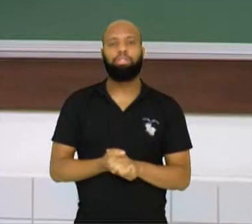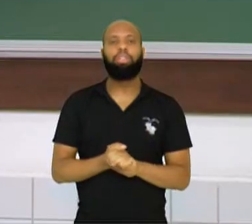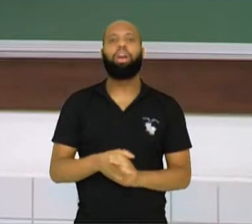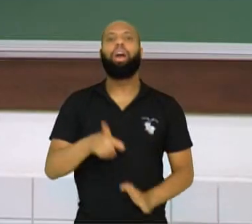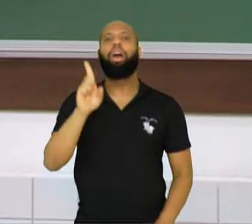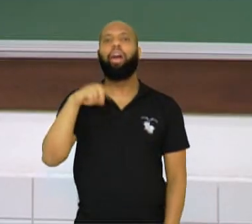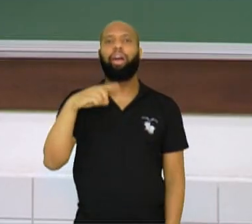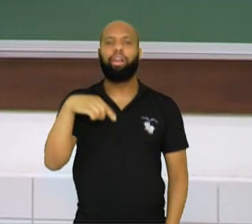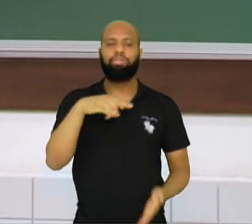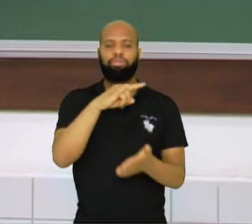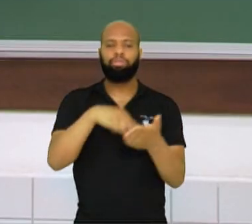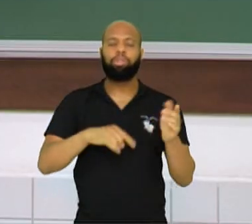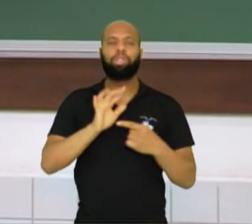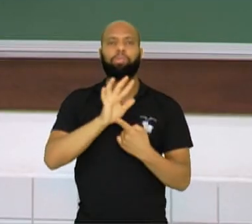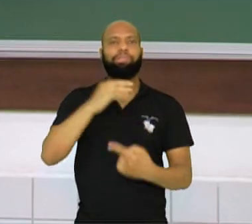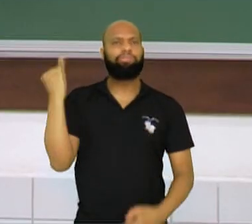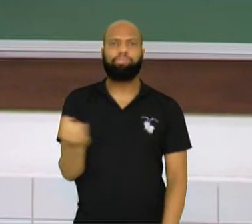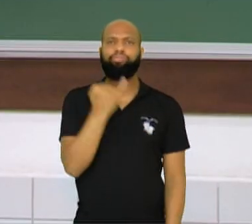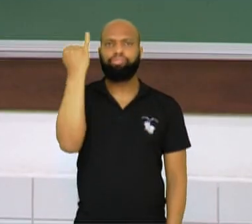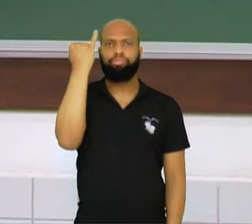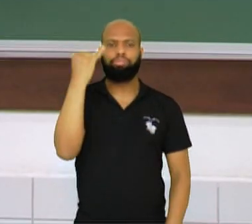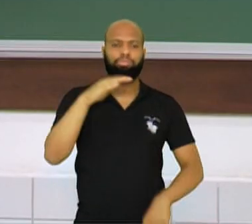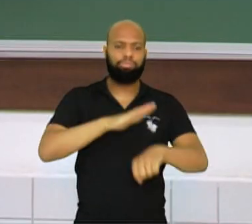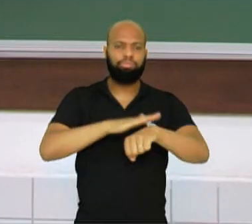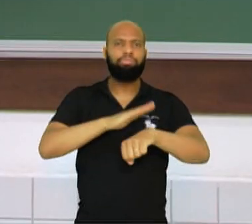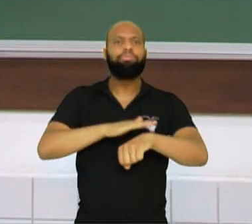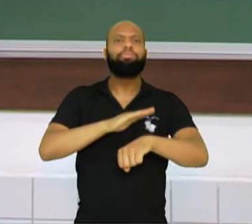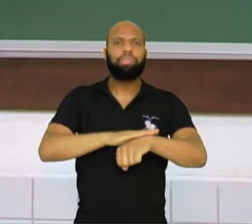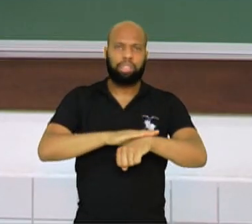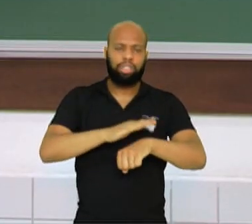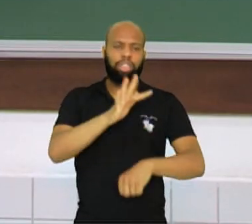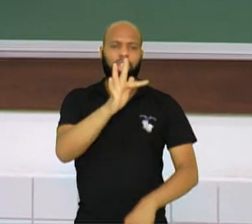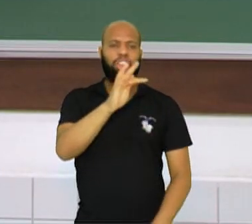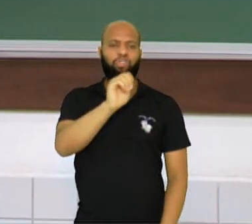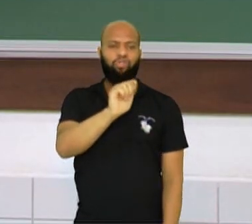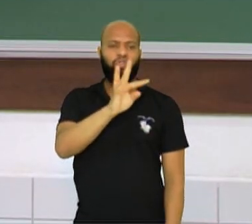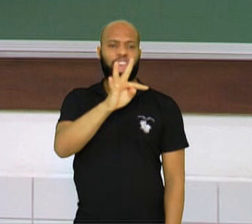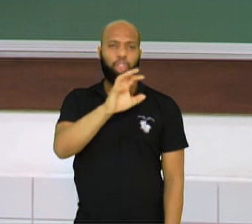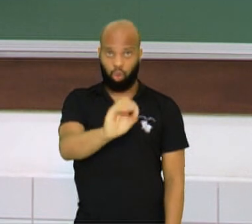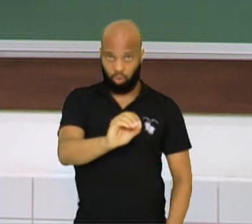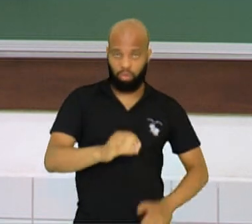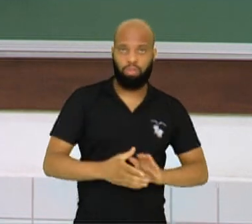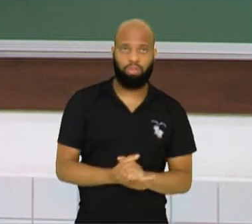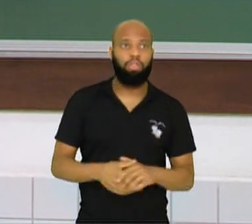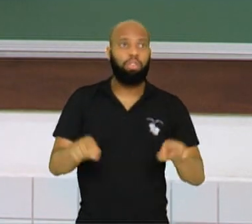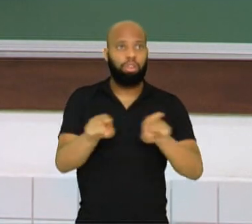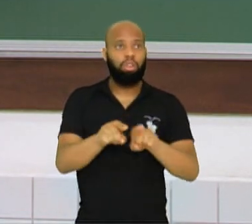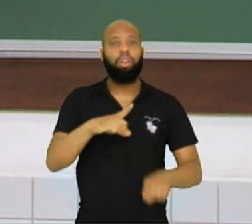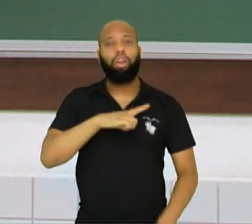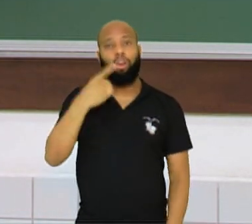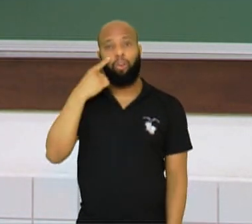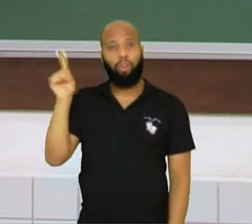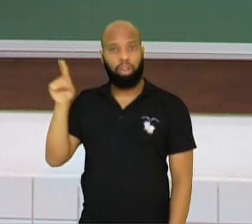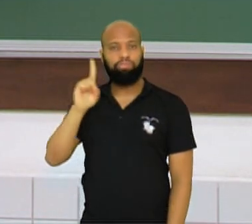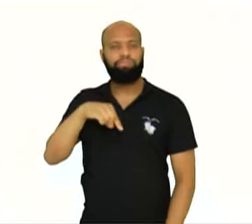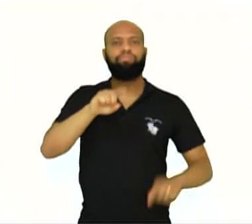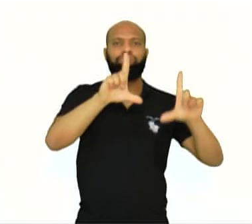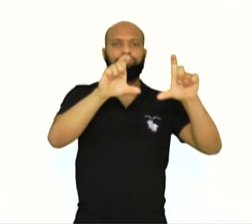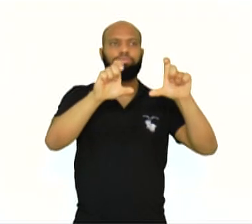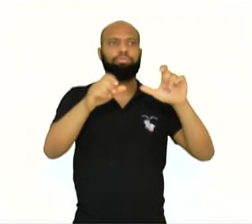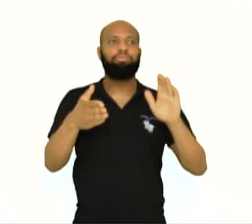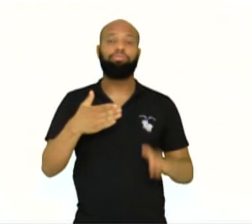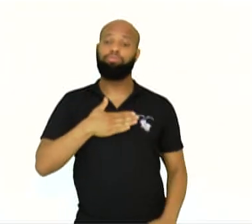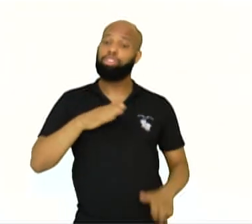documento que mostra a importância daquele determinado momento, daquele fato histórico. E eu tenho aqui, veja só, eu trouxe uma foto da